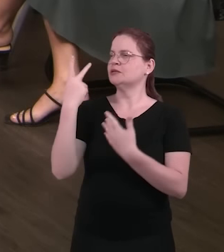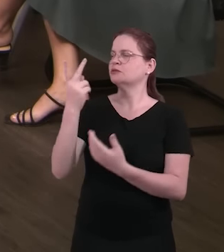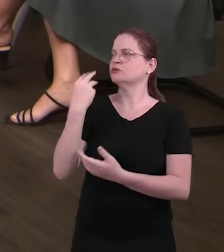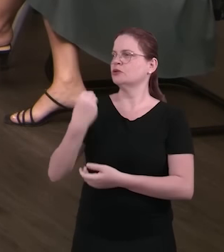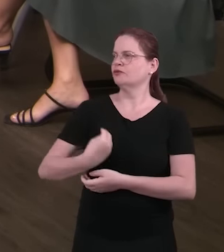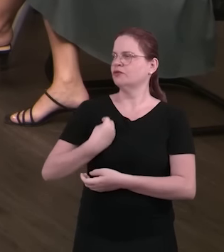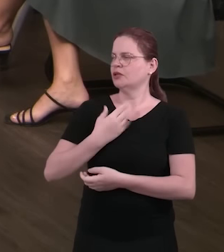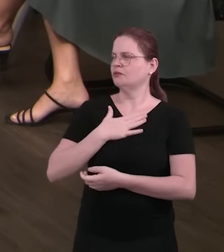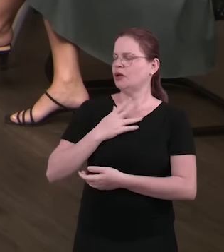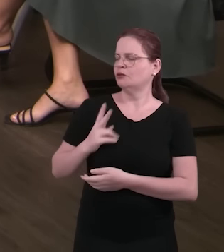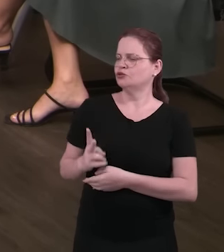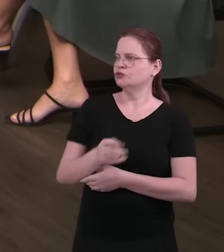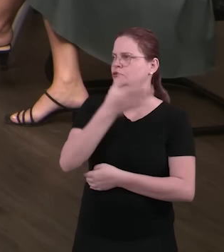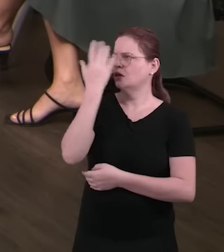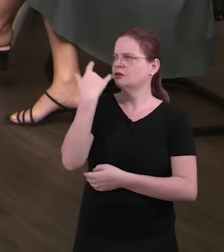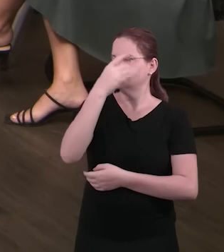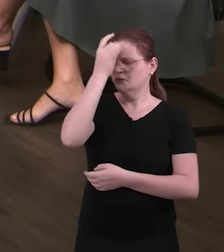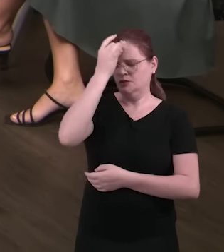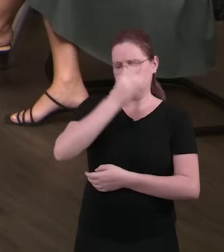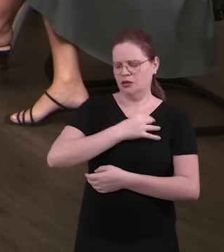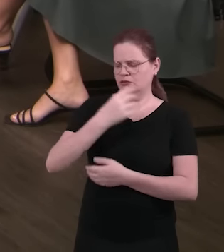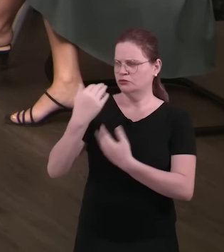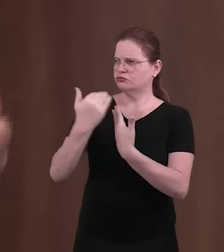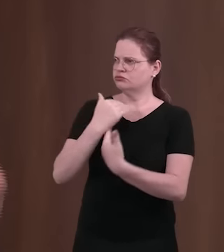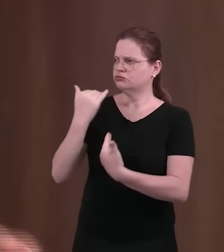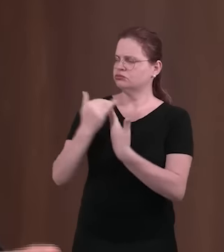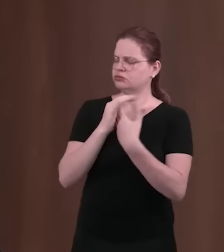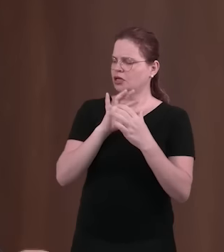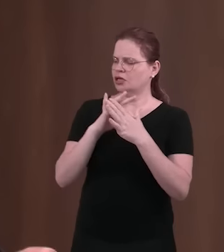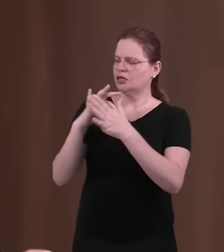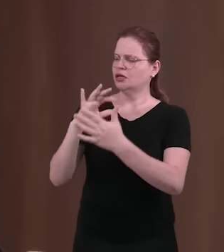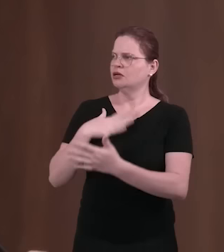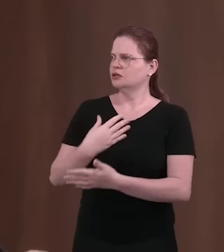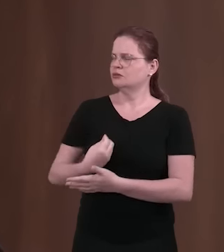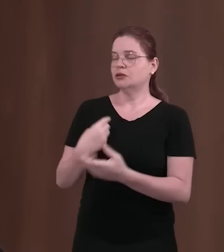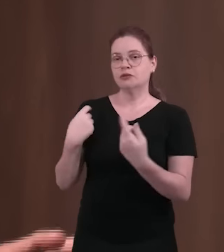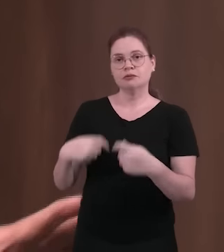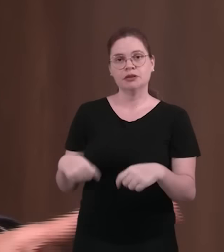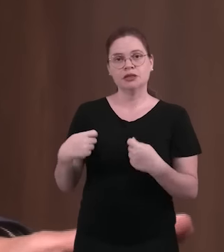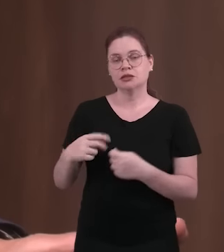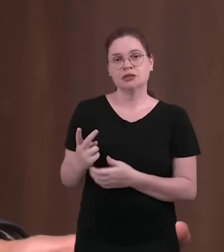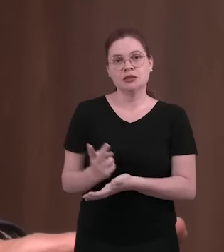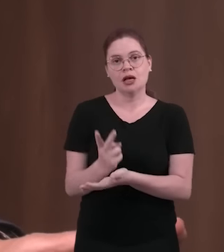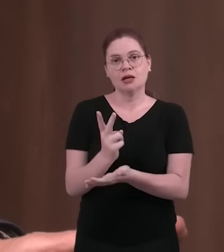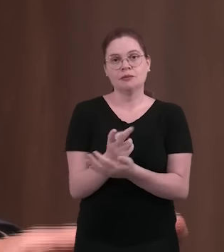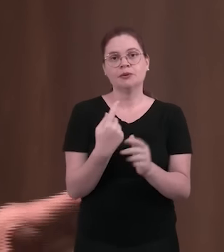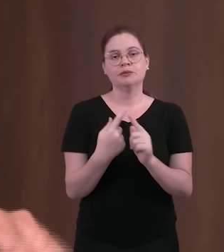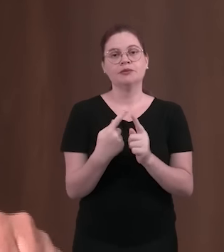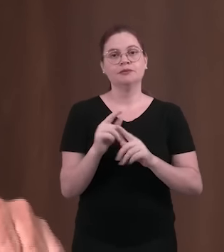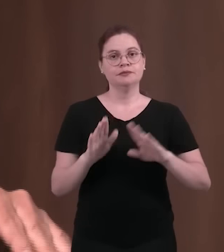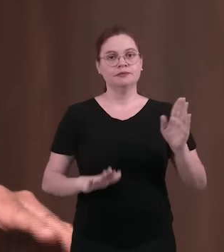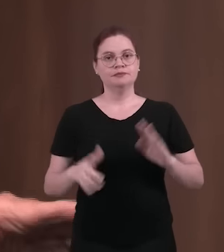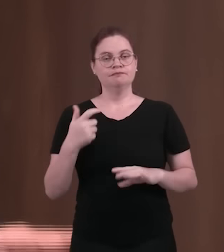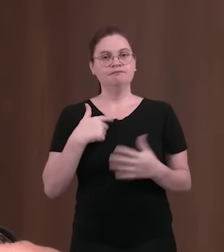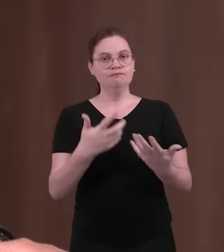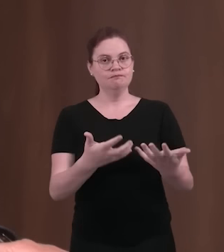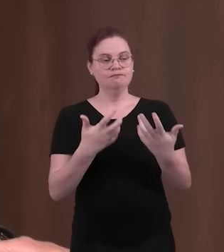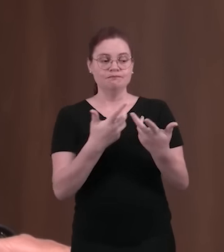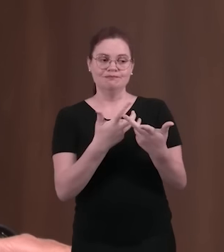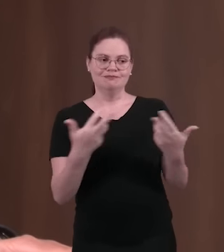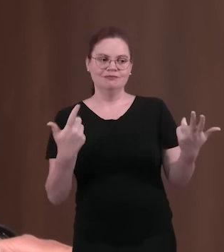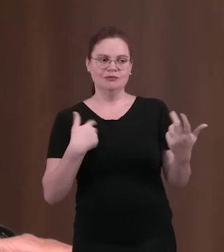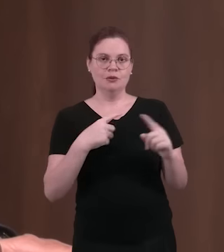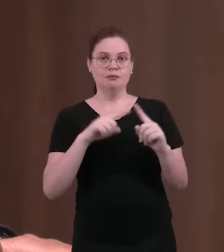Espírito Santo esteja presente na minha vida, que o Senhor esteja dirigindo a minha vida. Porque às vezes eu vou querer uma coisa e o Senhor quer